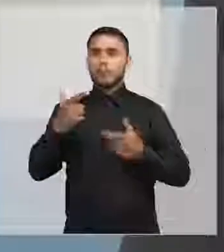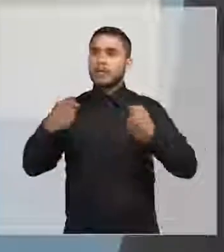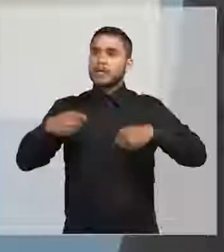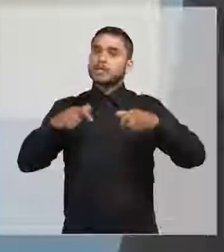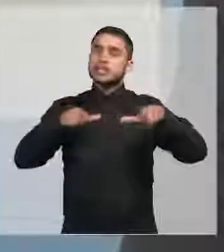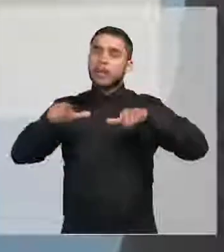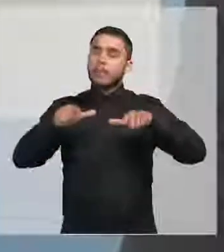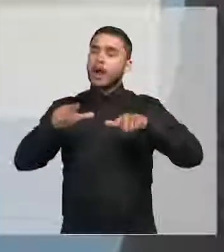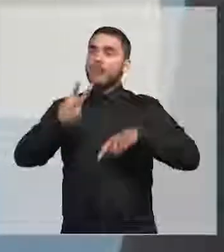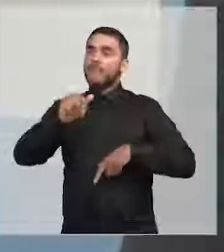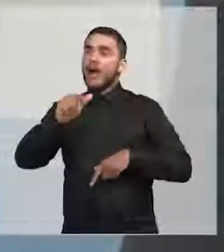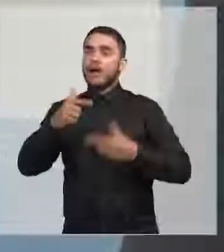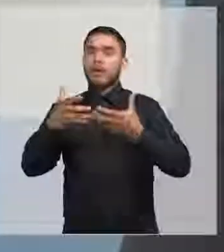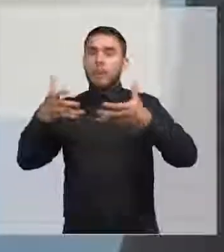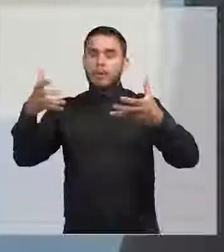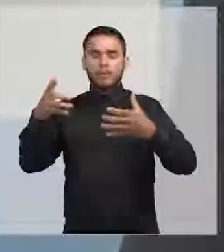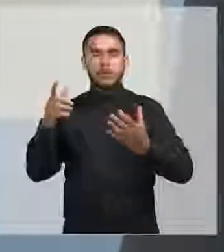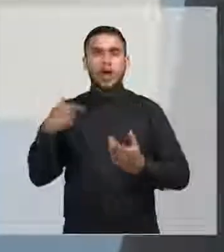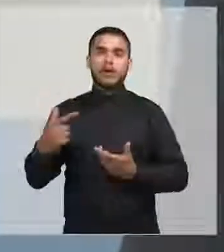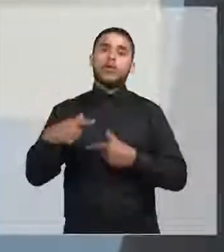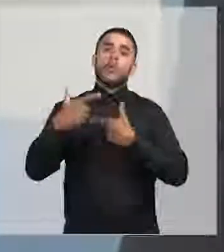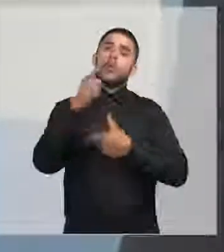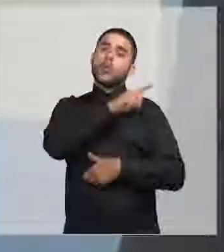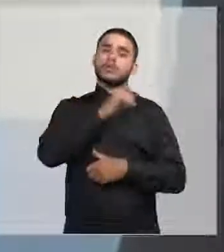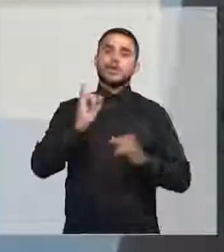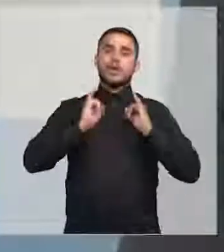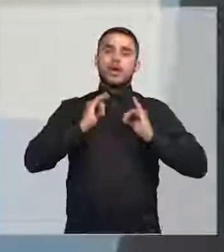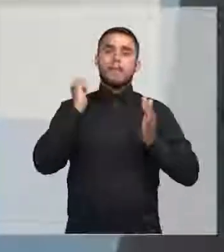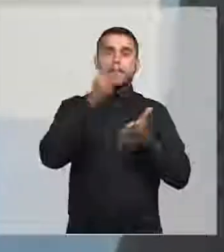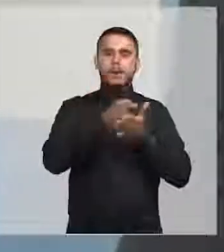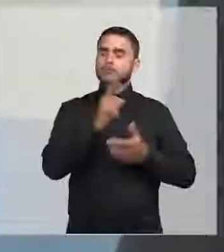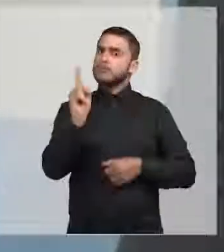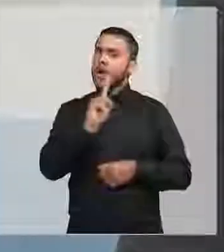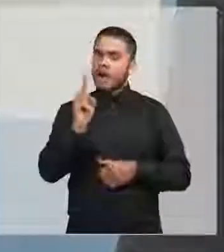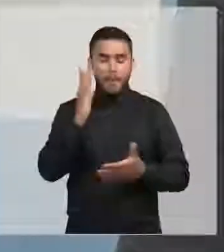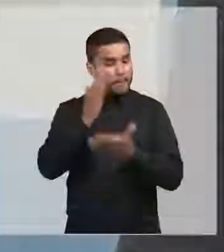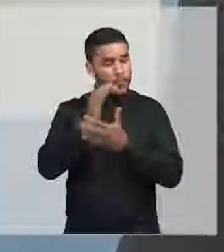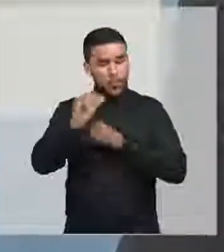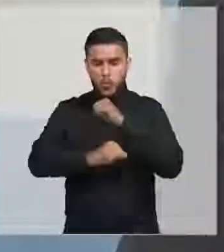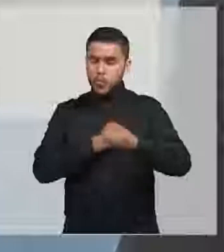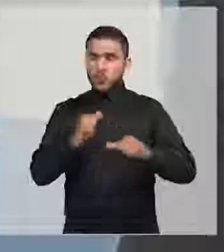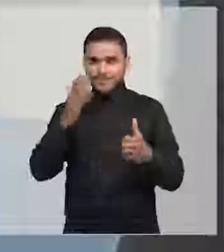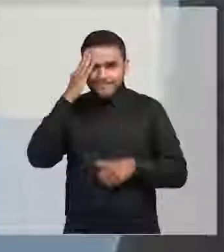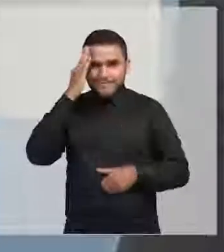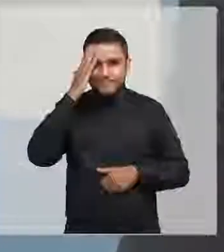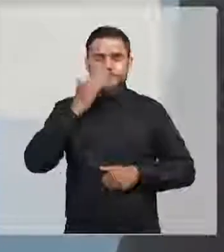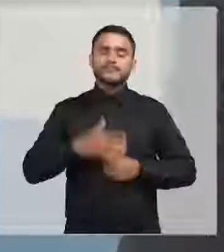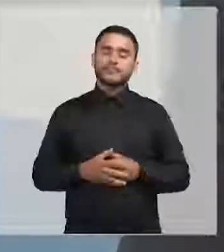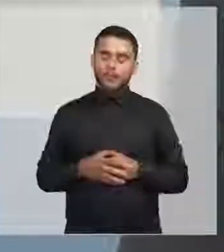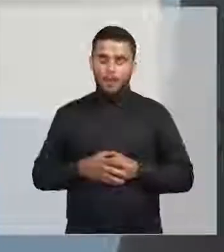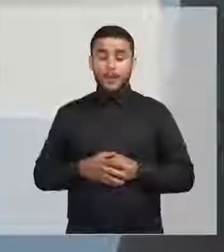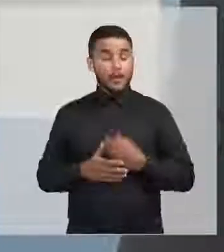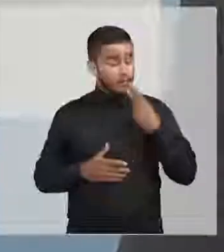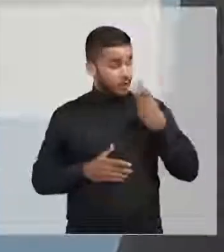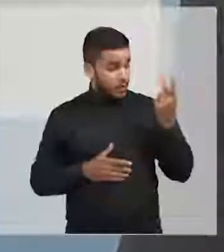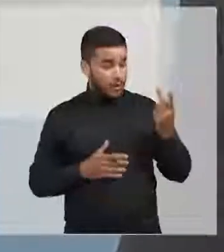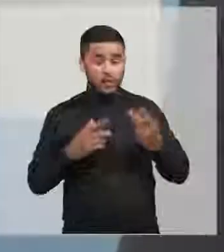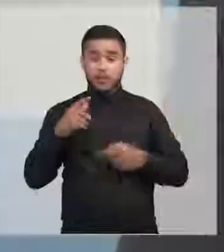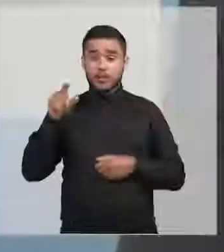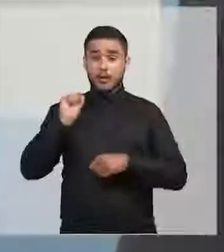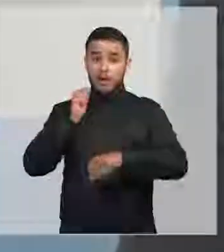fundamentalmente do Ciro, o Paulo Guedes? E muito. Por quê? Porque o Paulo Guedes, por ser